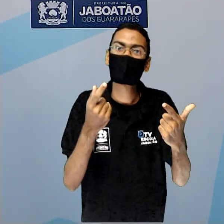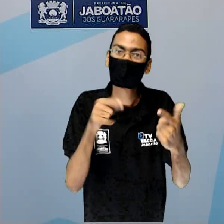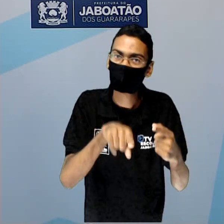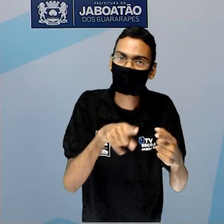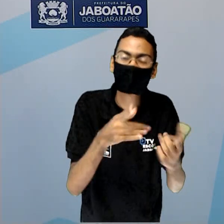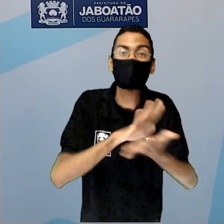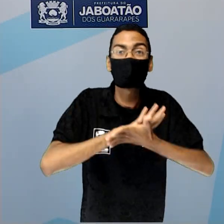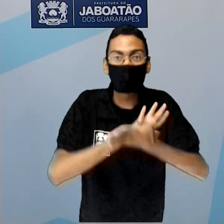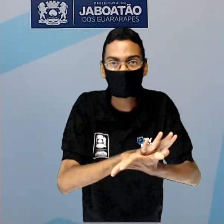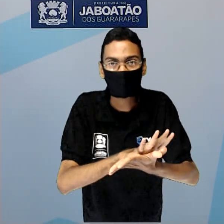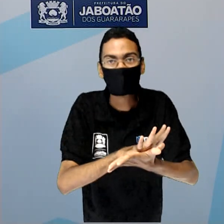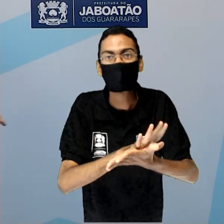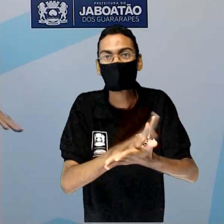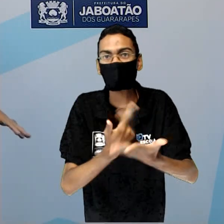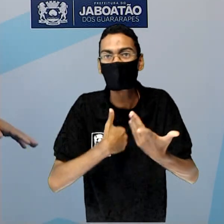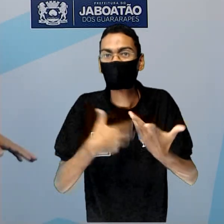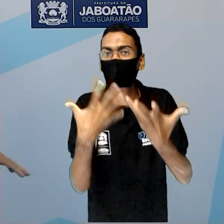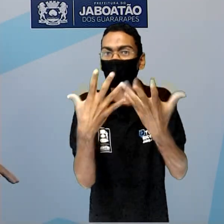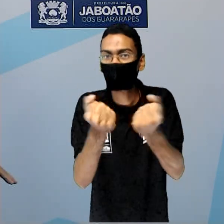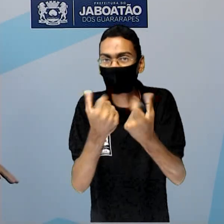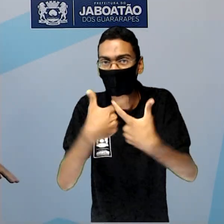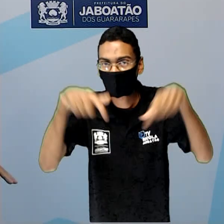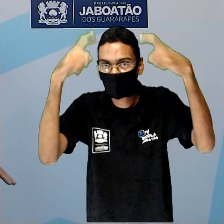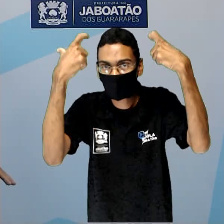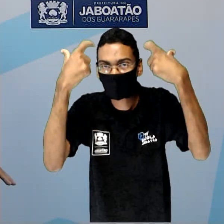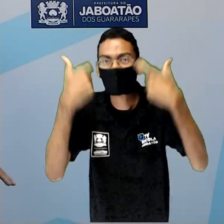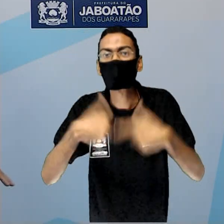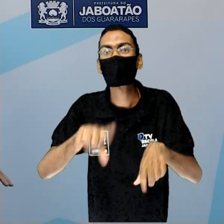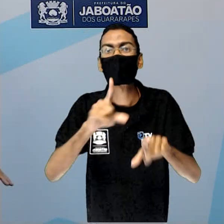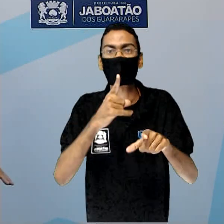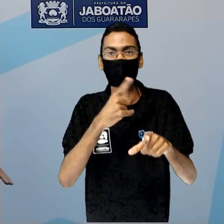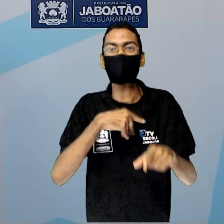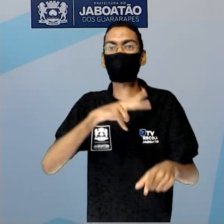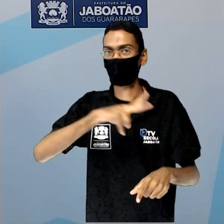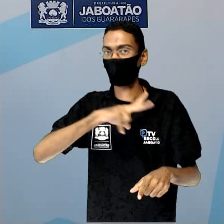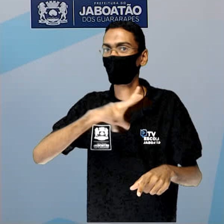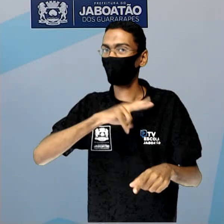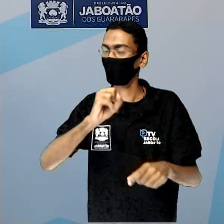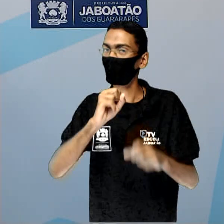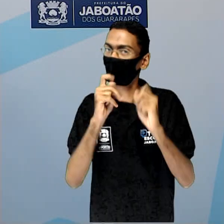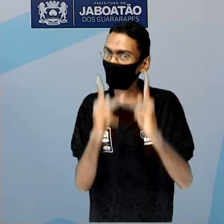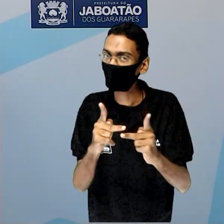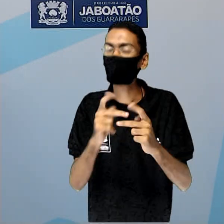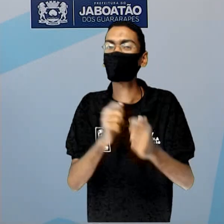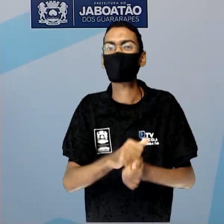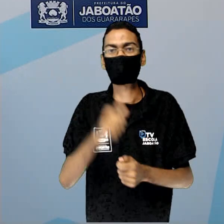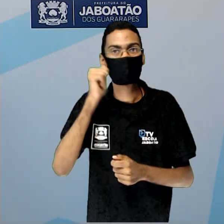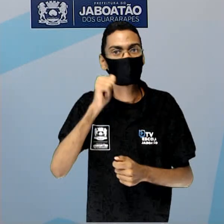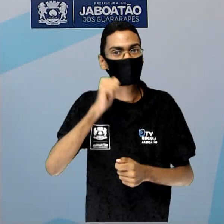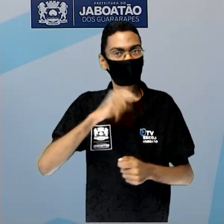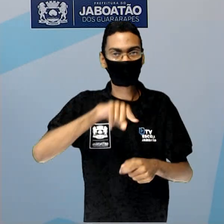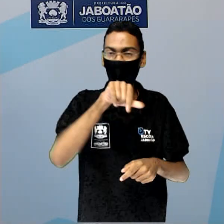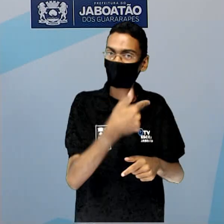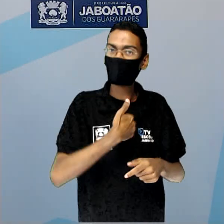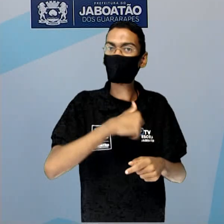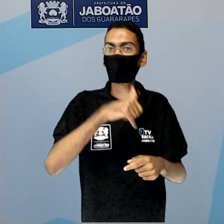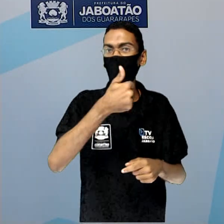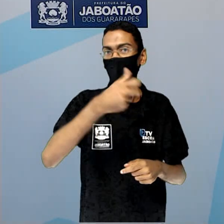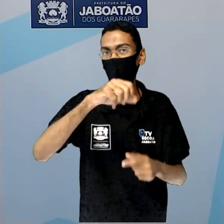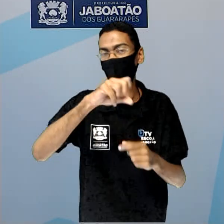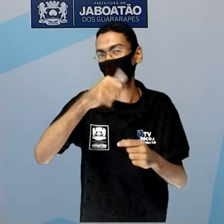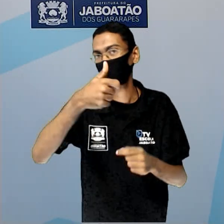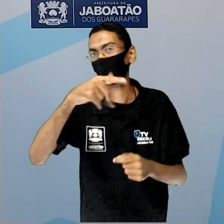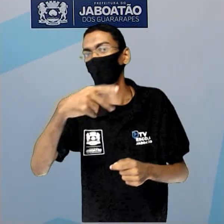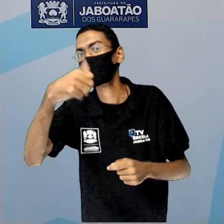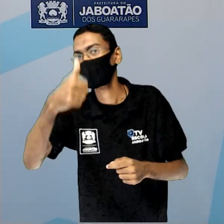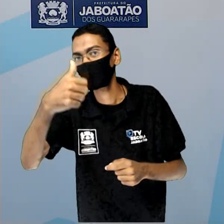portuguesa. E a briga acabou por aí. Tá? No ano de 1714, Dom João V concedeu anistia a